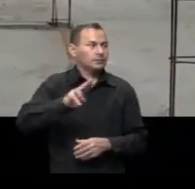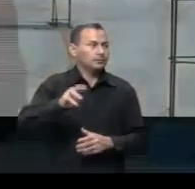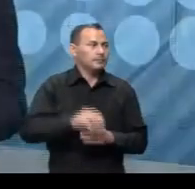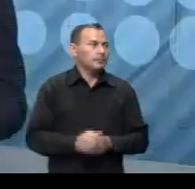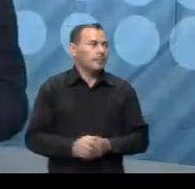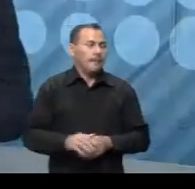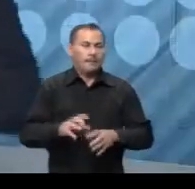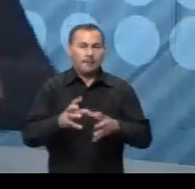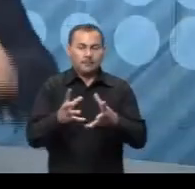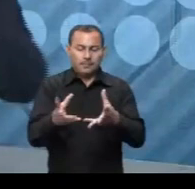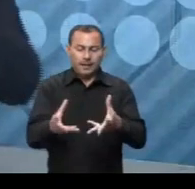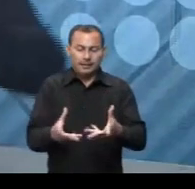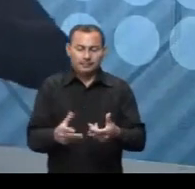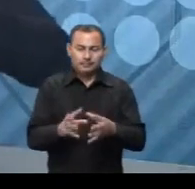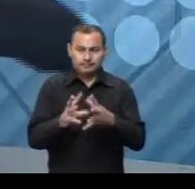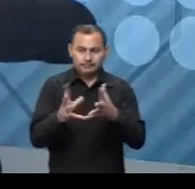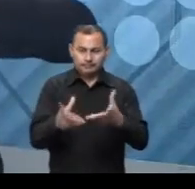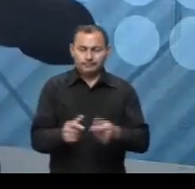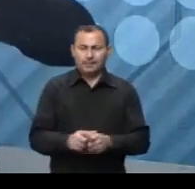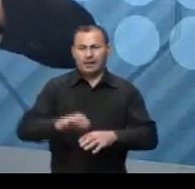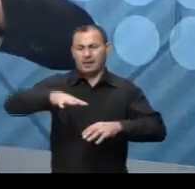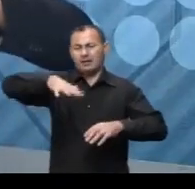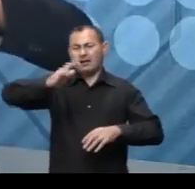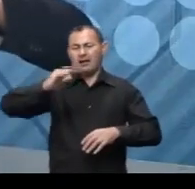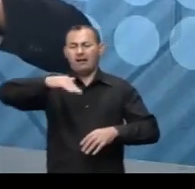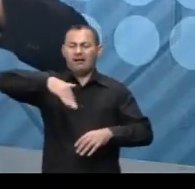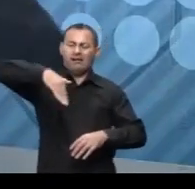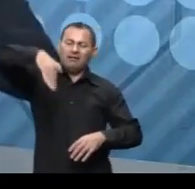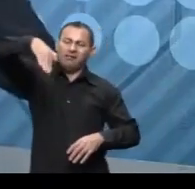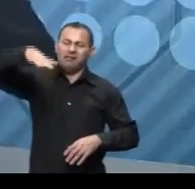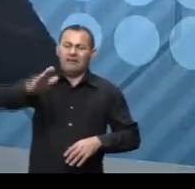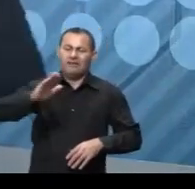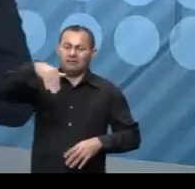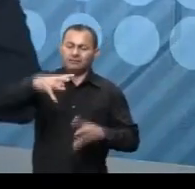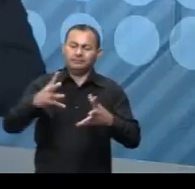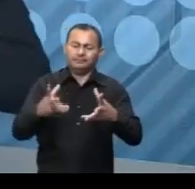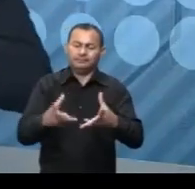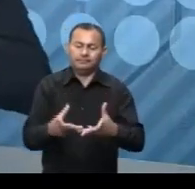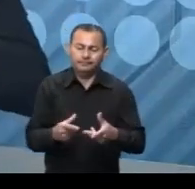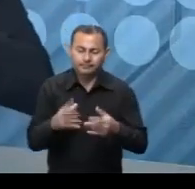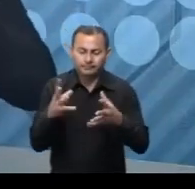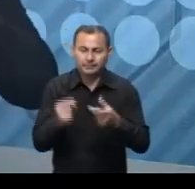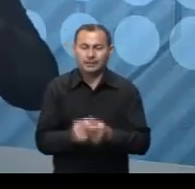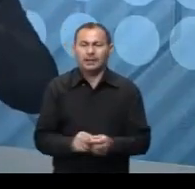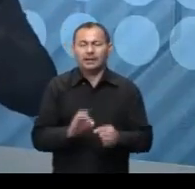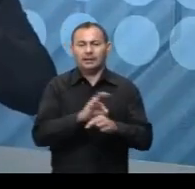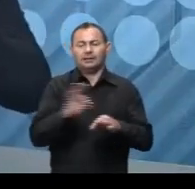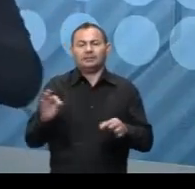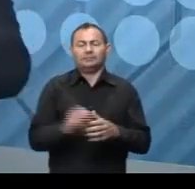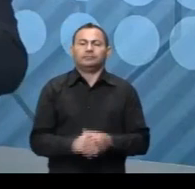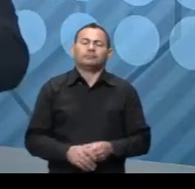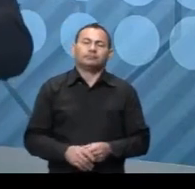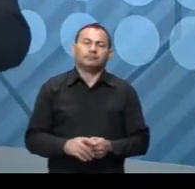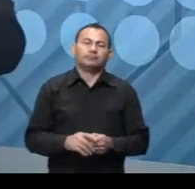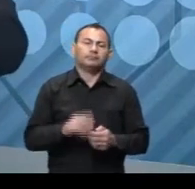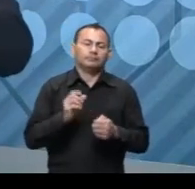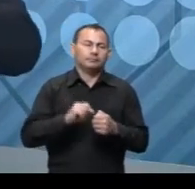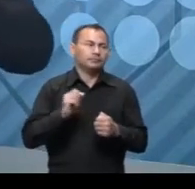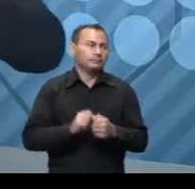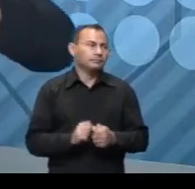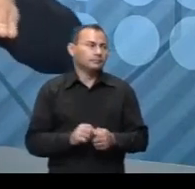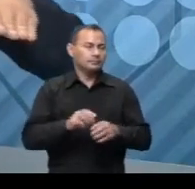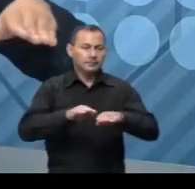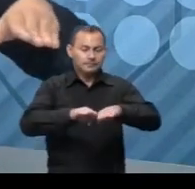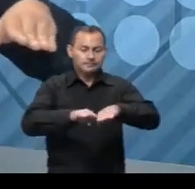Ele veio com máquina, né? Então esse terreno estava todo desnivelado. Ele veio com uma máquina, uma retro, uma bobcat e fez